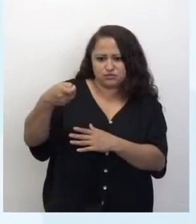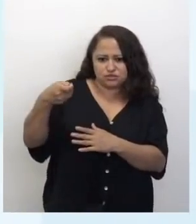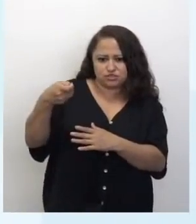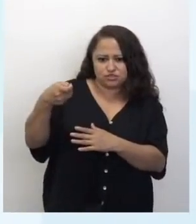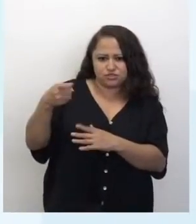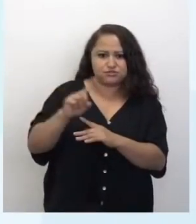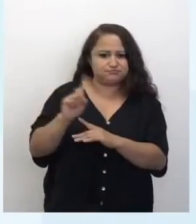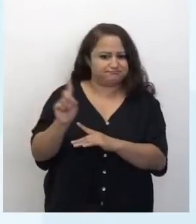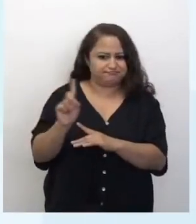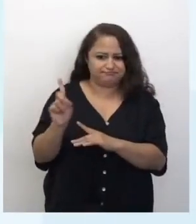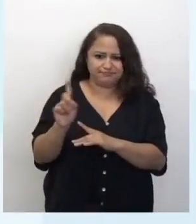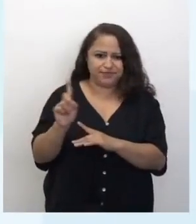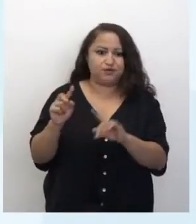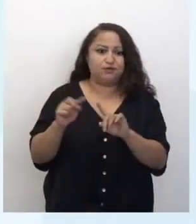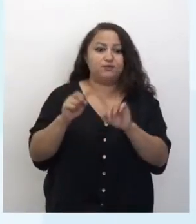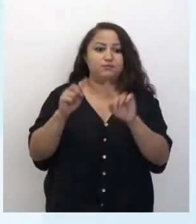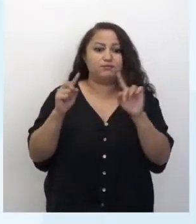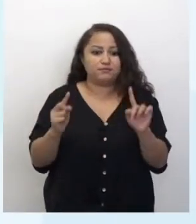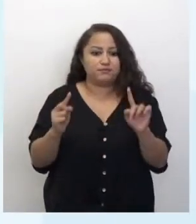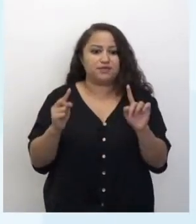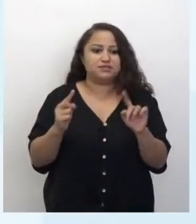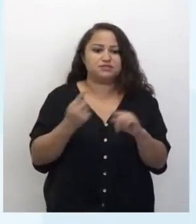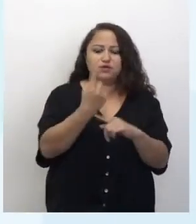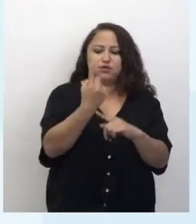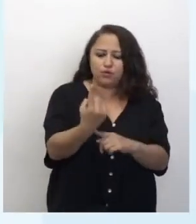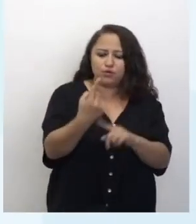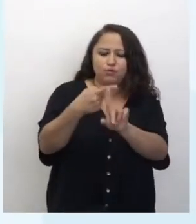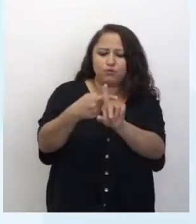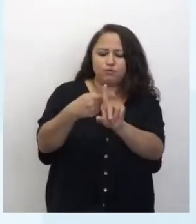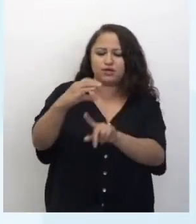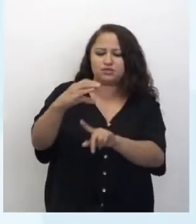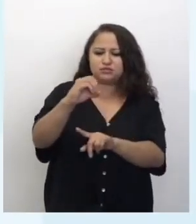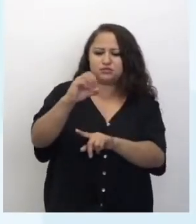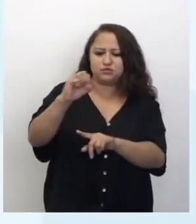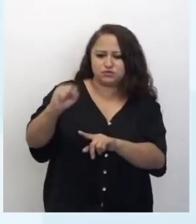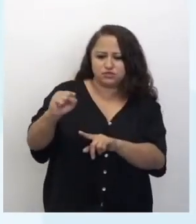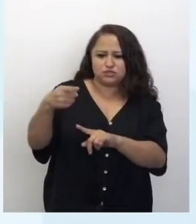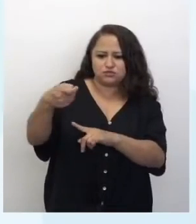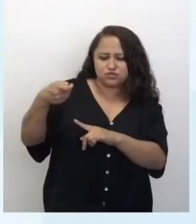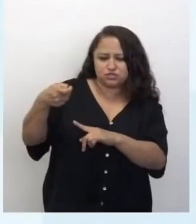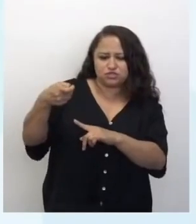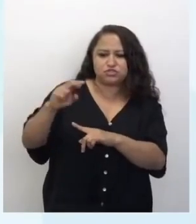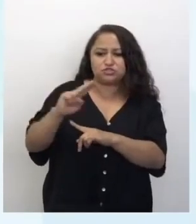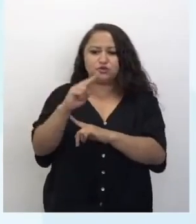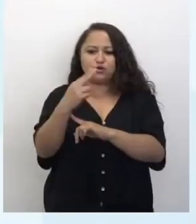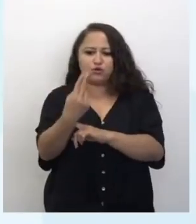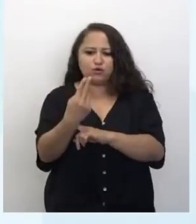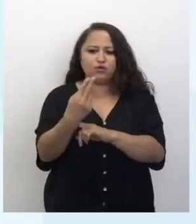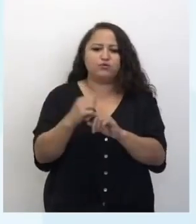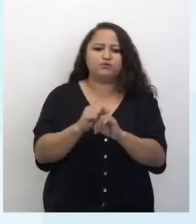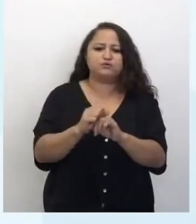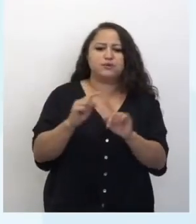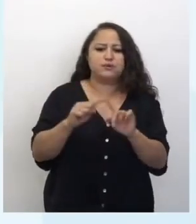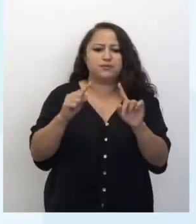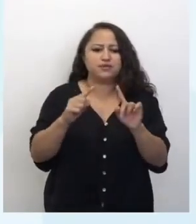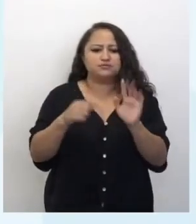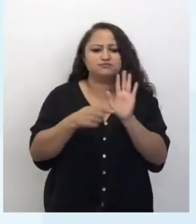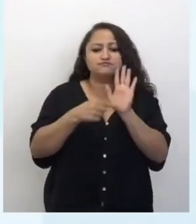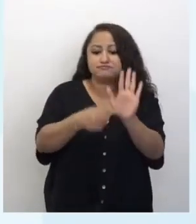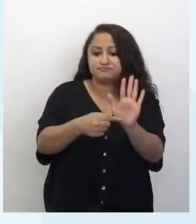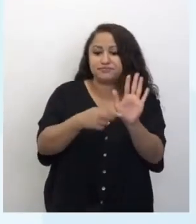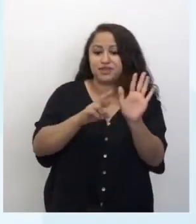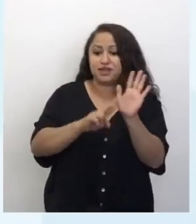tá? Então, 1 mais cosseno de x ou cosseno de x mais 1. Tá aqui a resolução da atividade para